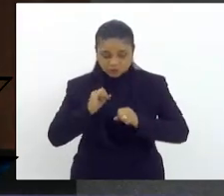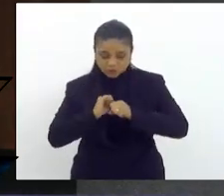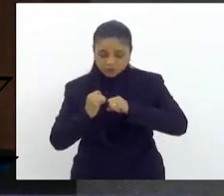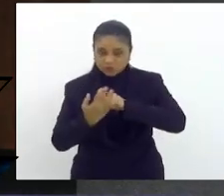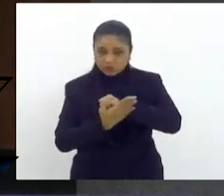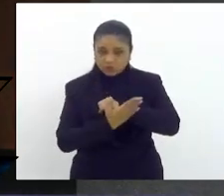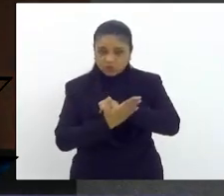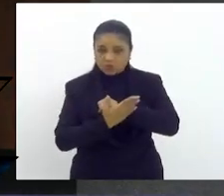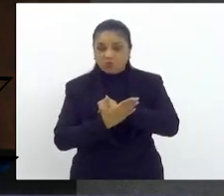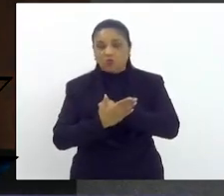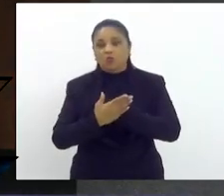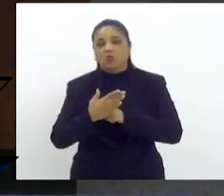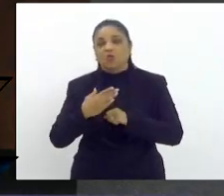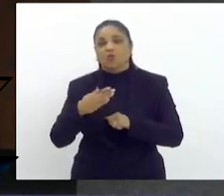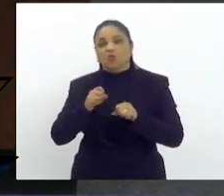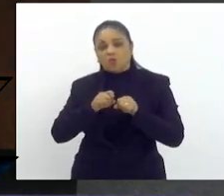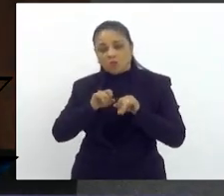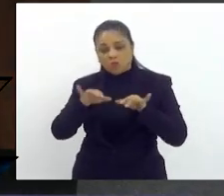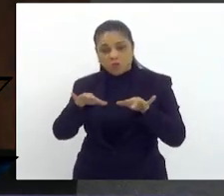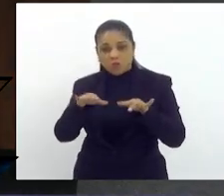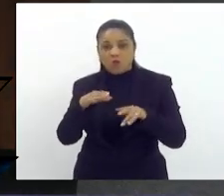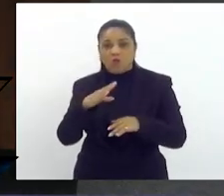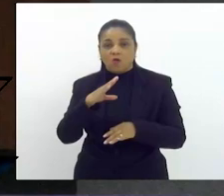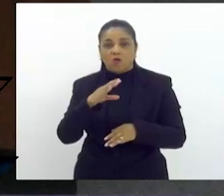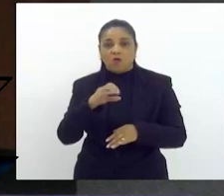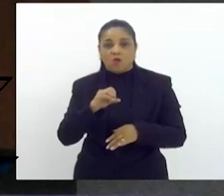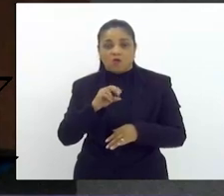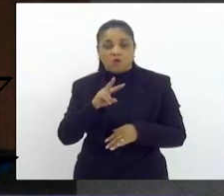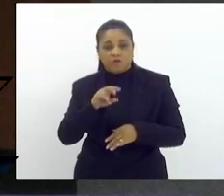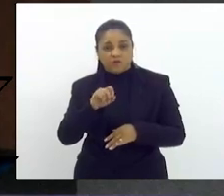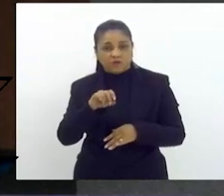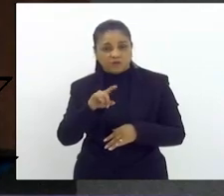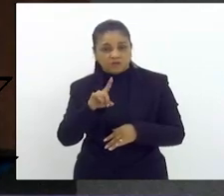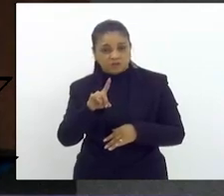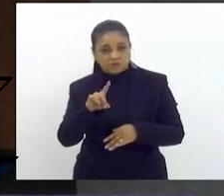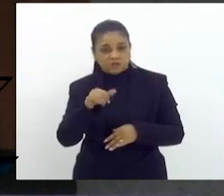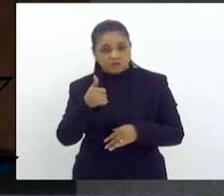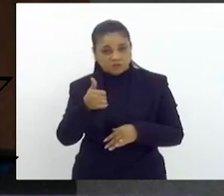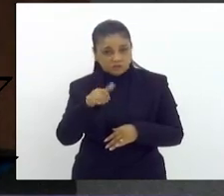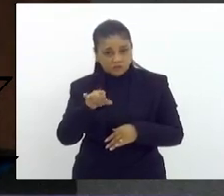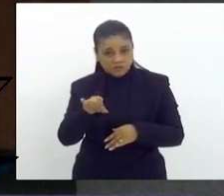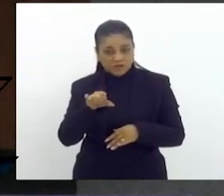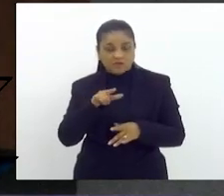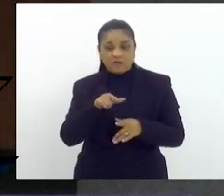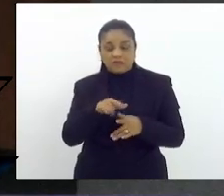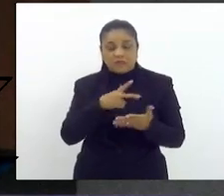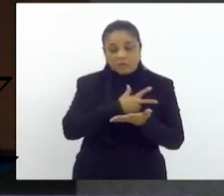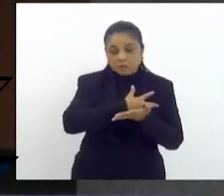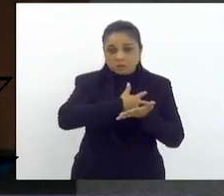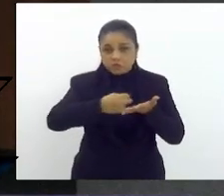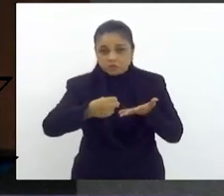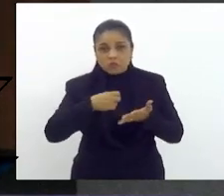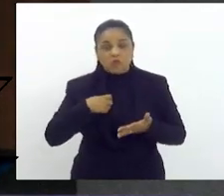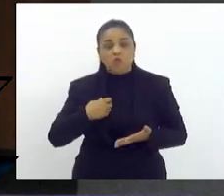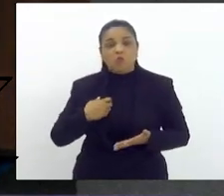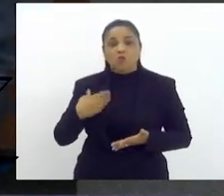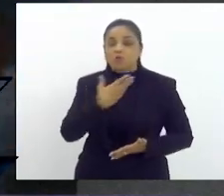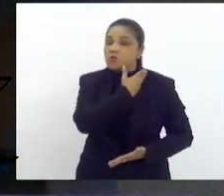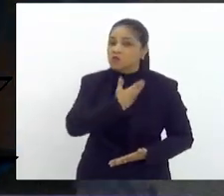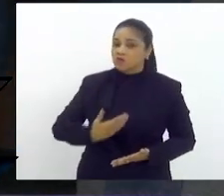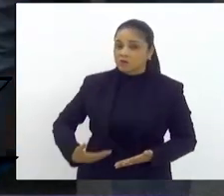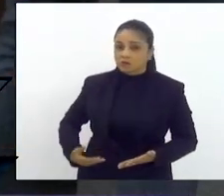covid 19 que levou Inclusive a cassação do governador